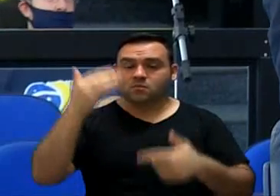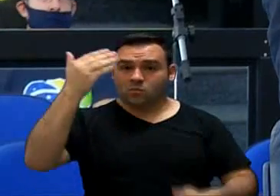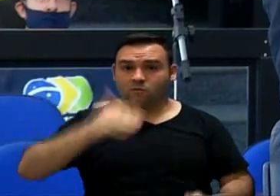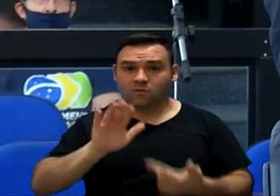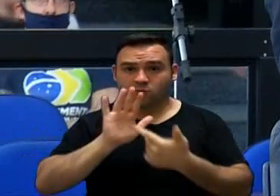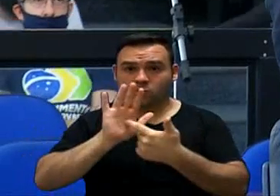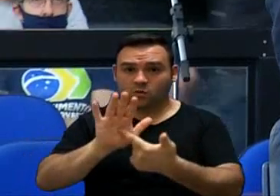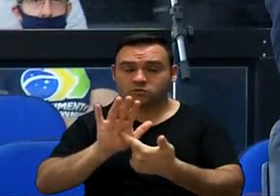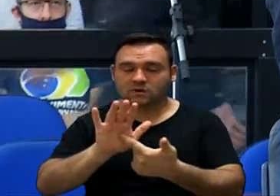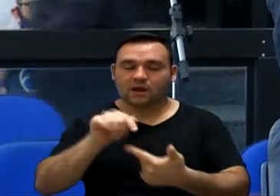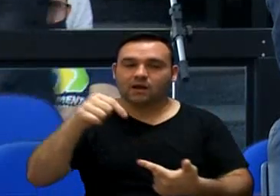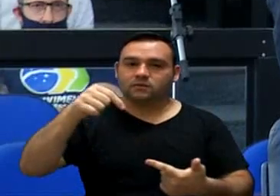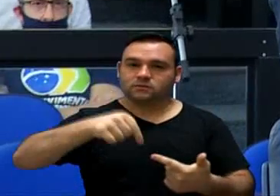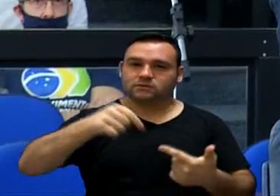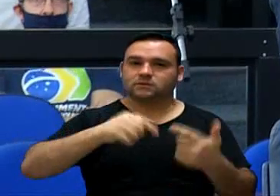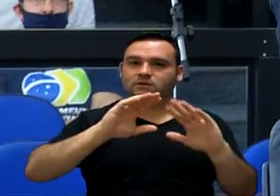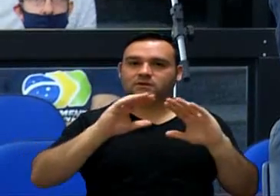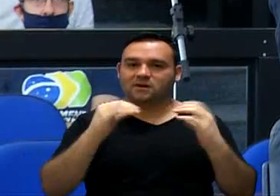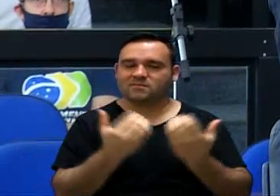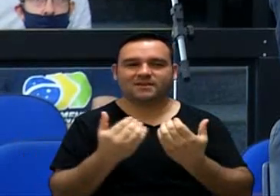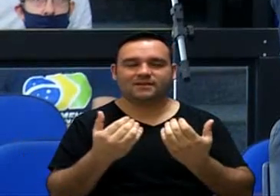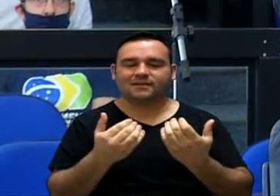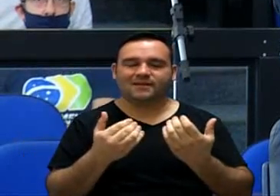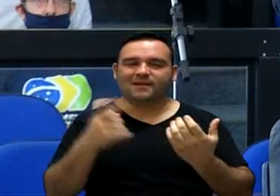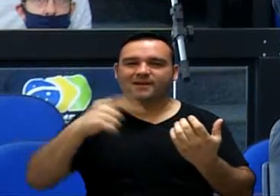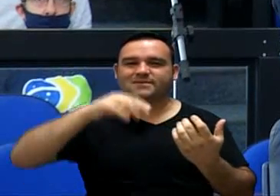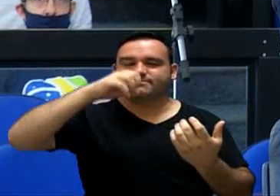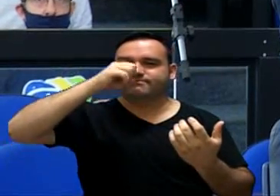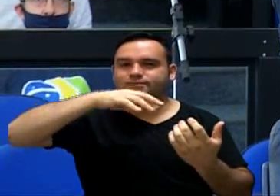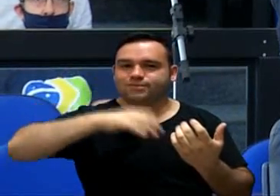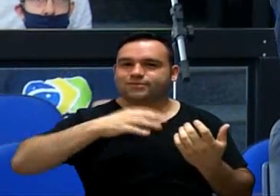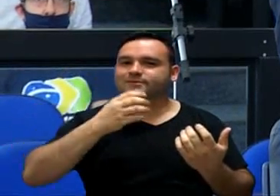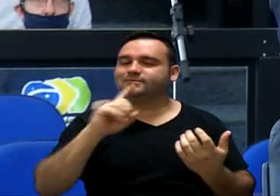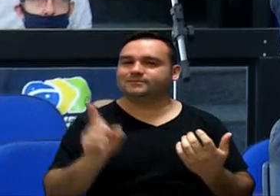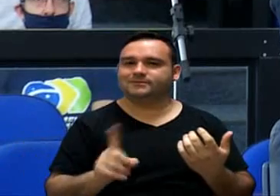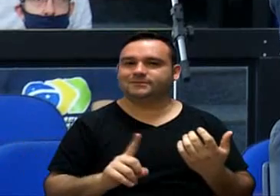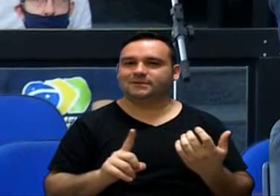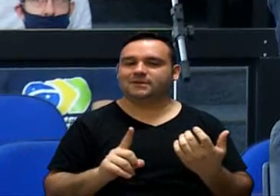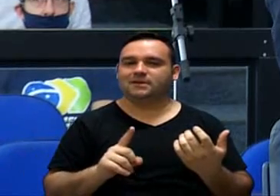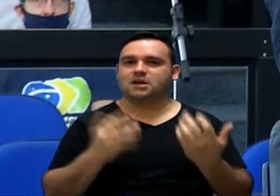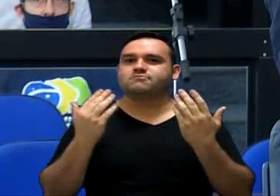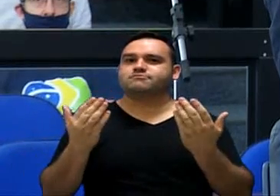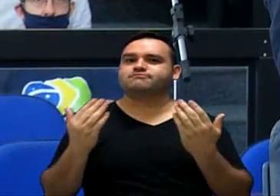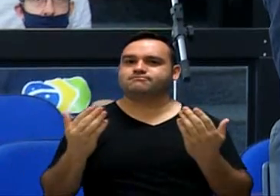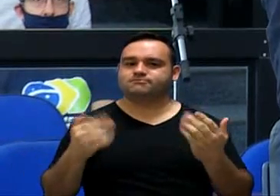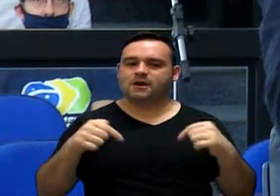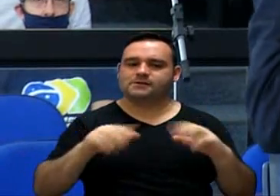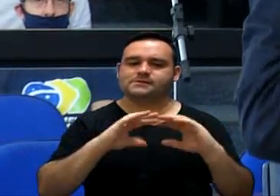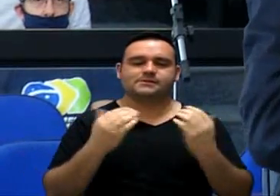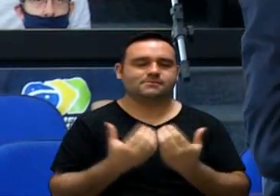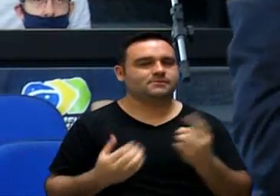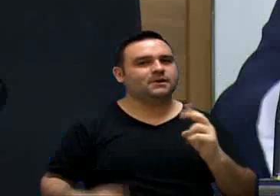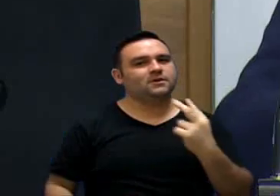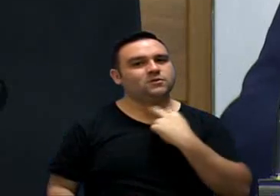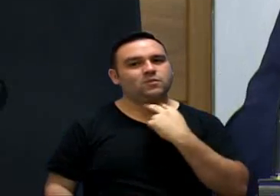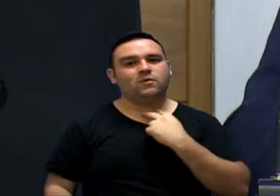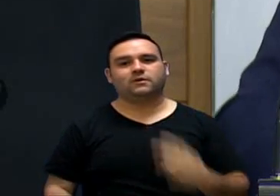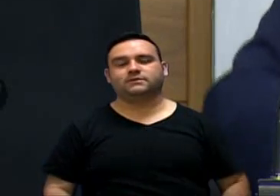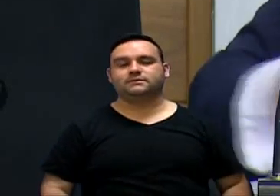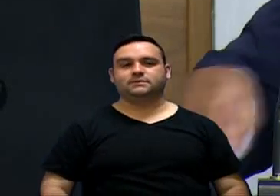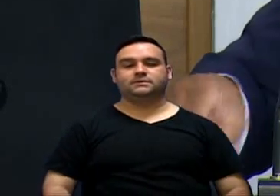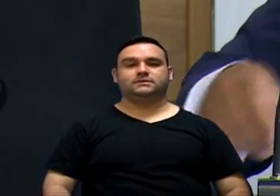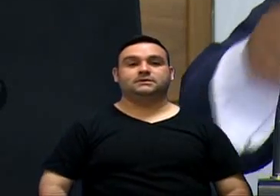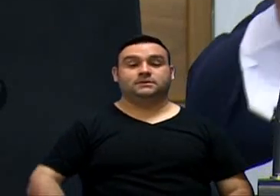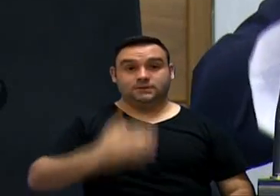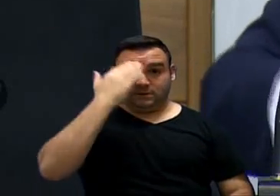também que este não é o caminho mais seguro para deixar a credibilidade do nosso poder legislativo. Obrigado,